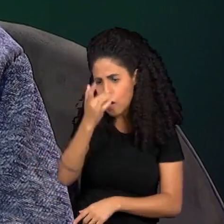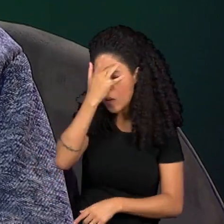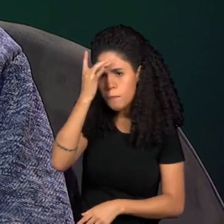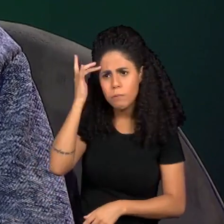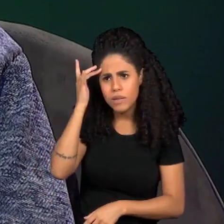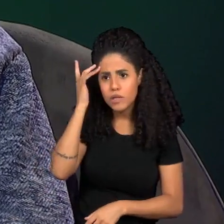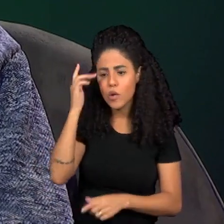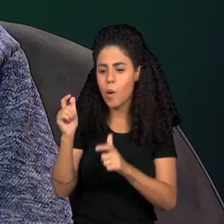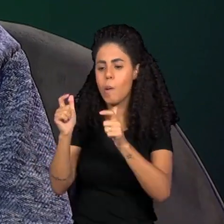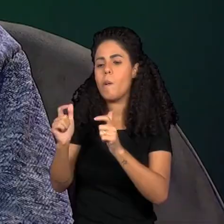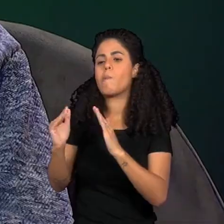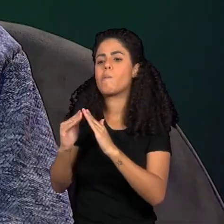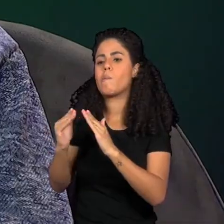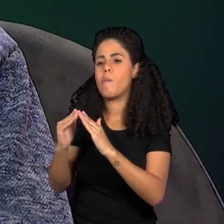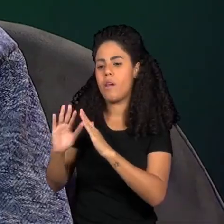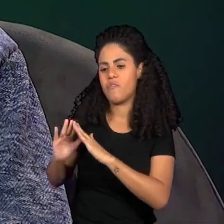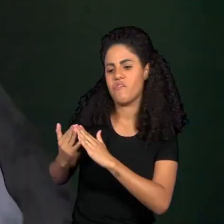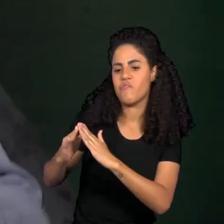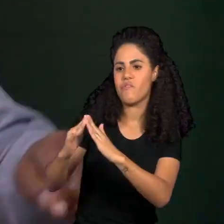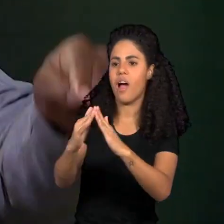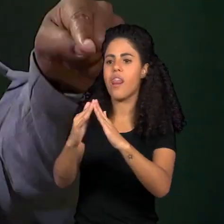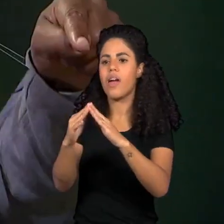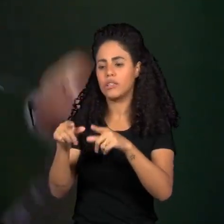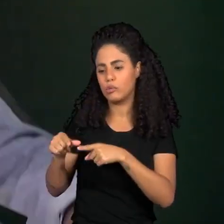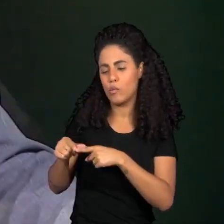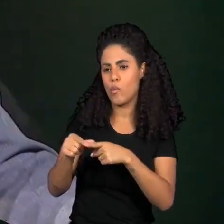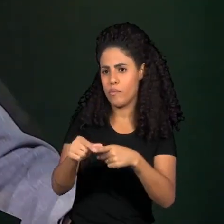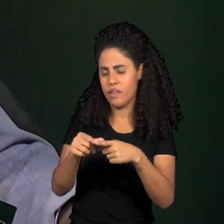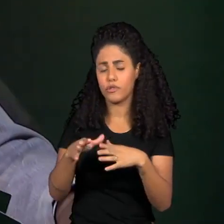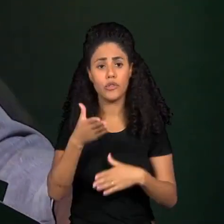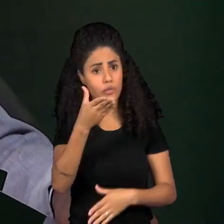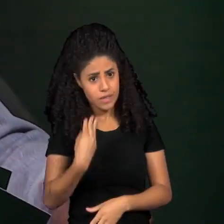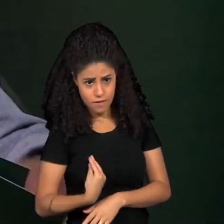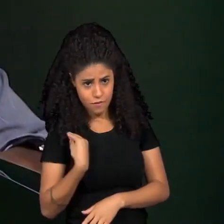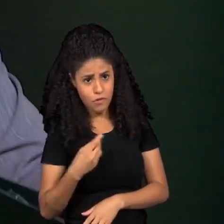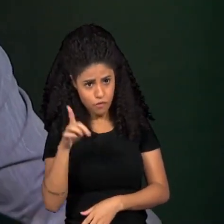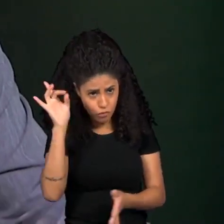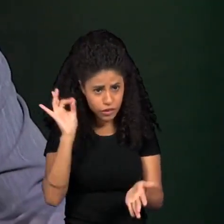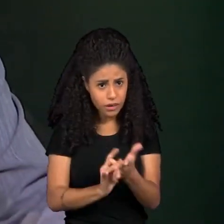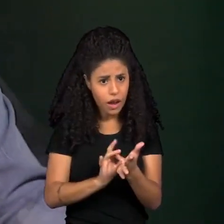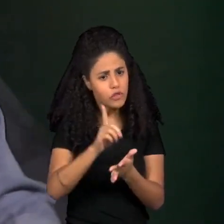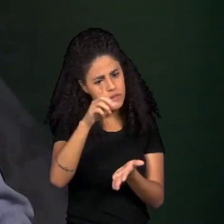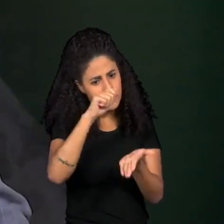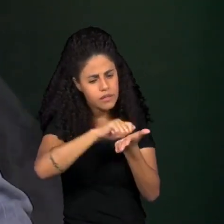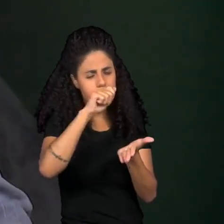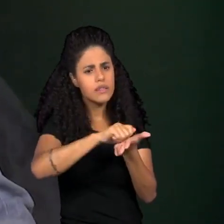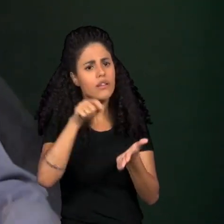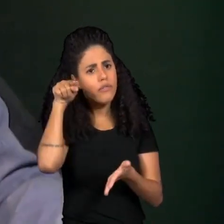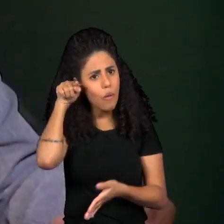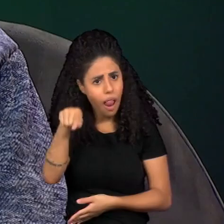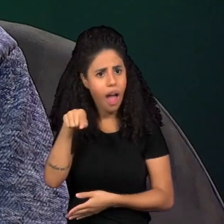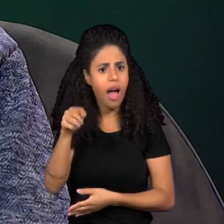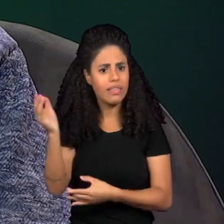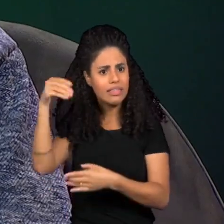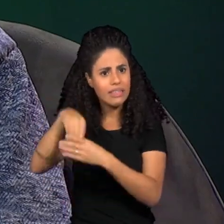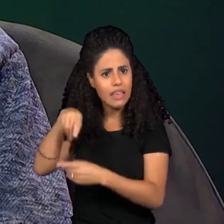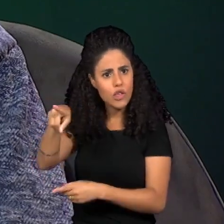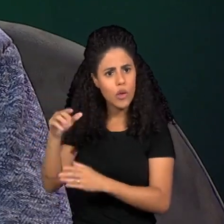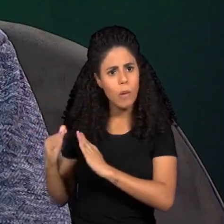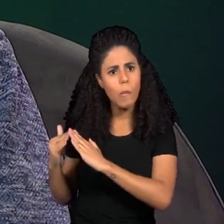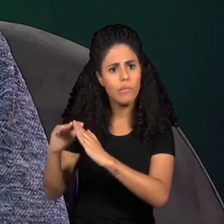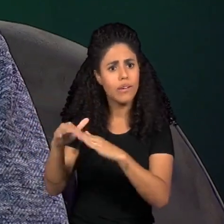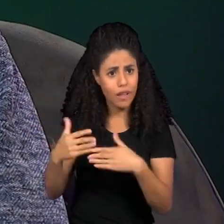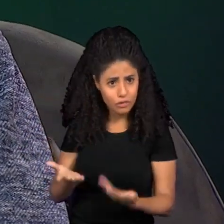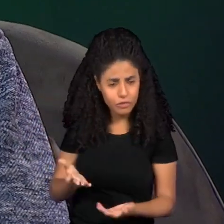está na favela entra para a criminalidade. Agora, você viveu lá dentro, você escreveu lá dentro, você... Eu vivi lá. Quando